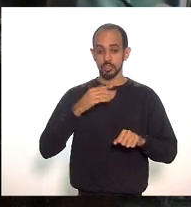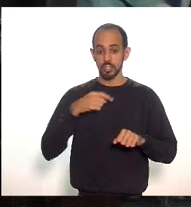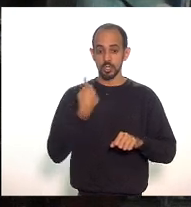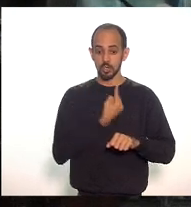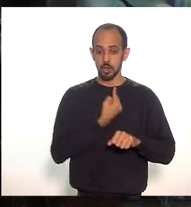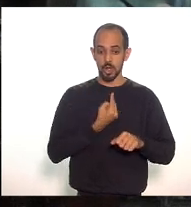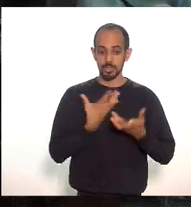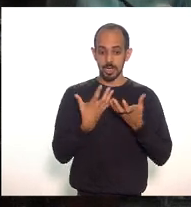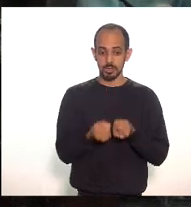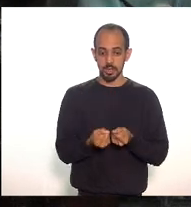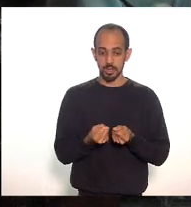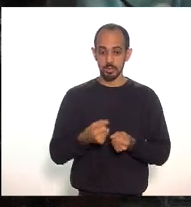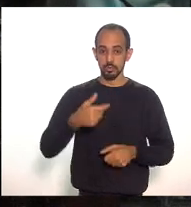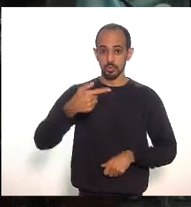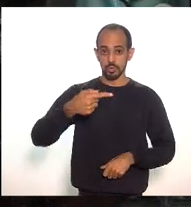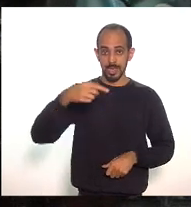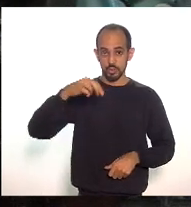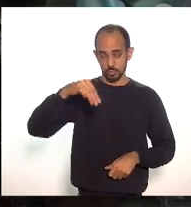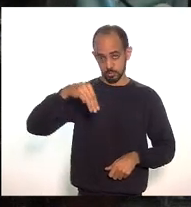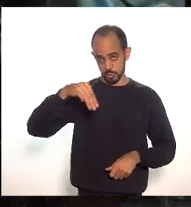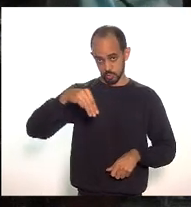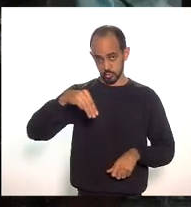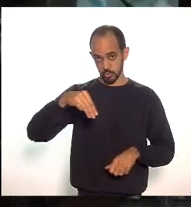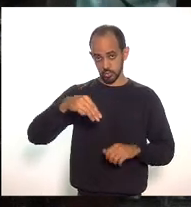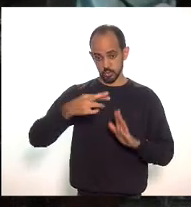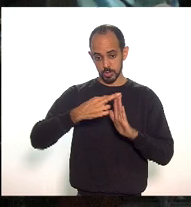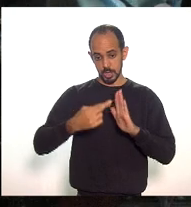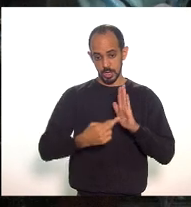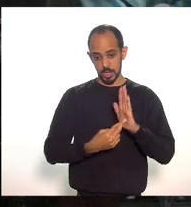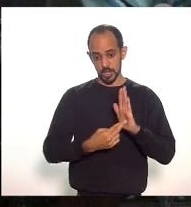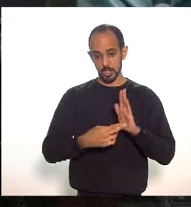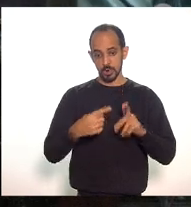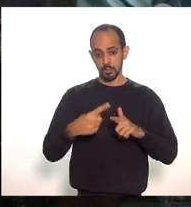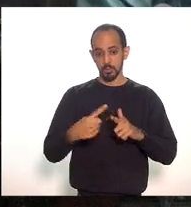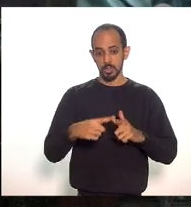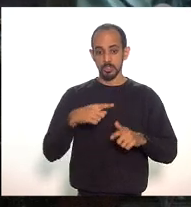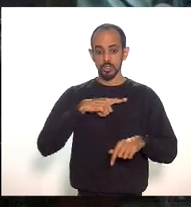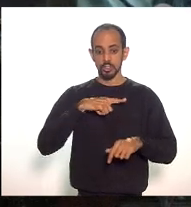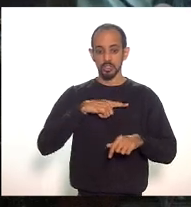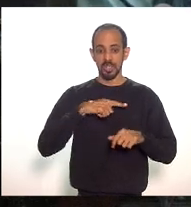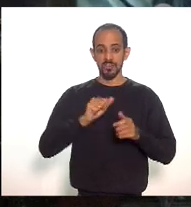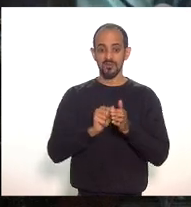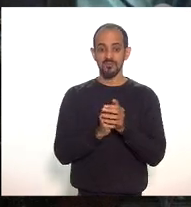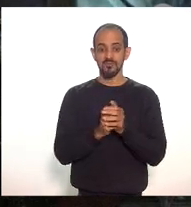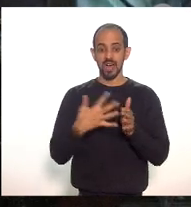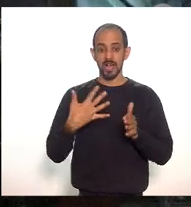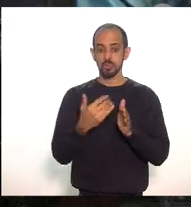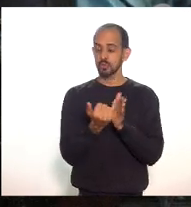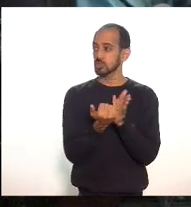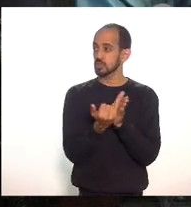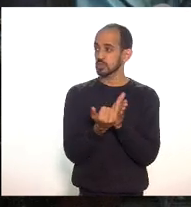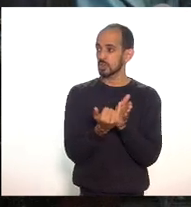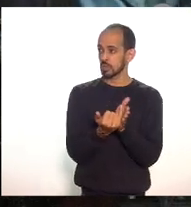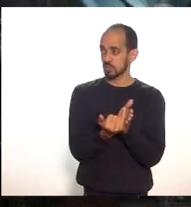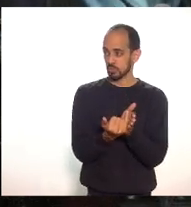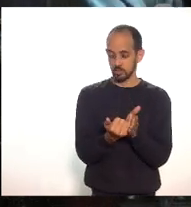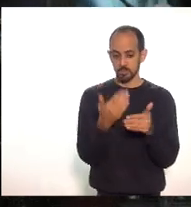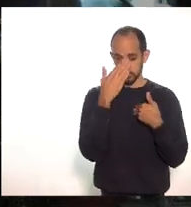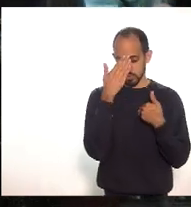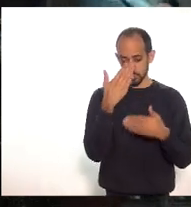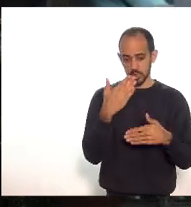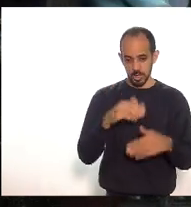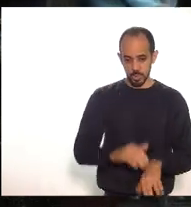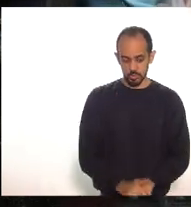tivéssemos Aos sete minutos regimentais uma vez que nós temos ainda muitos inscritos muito